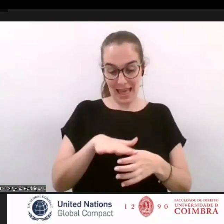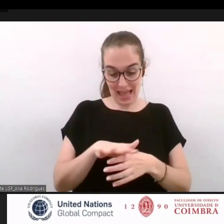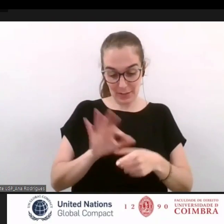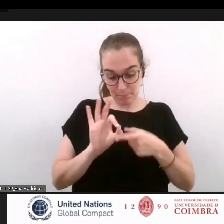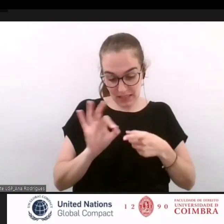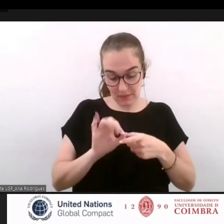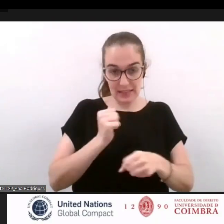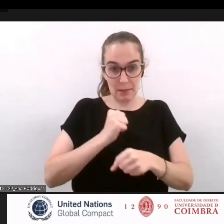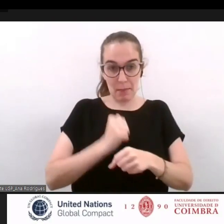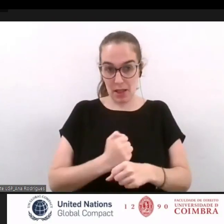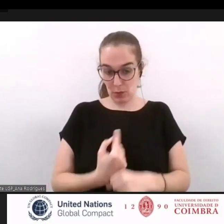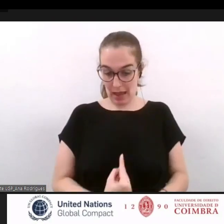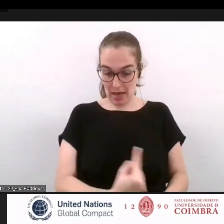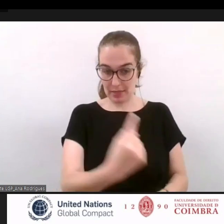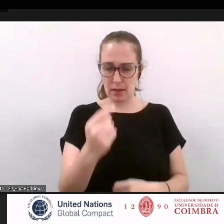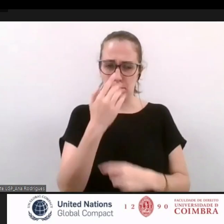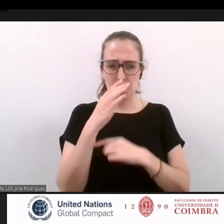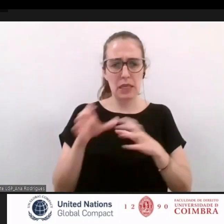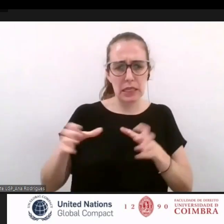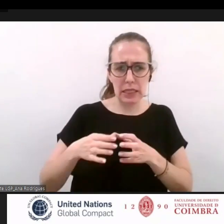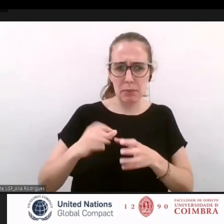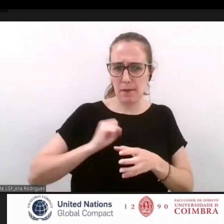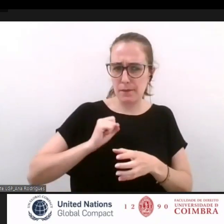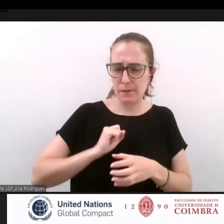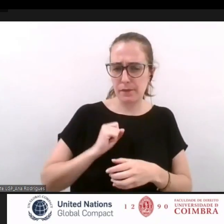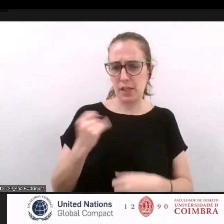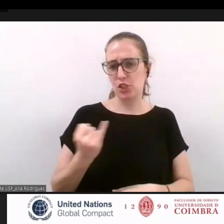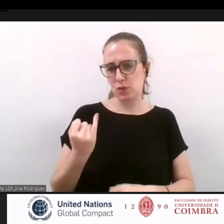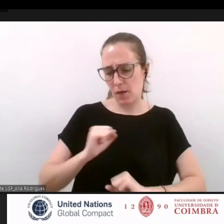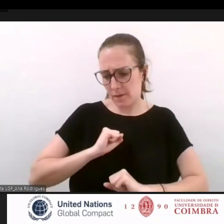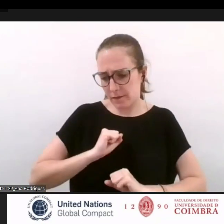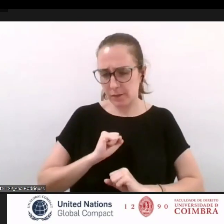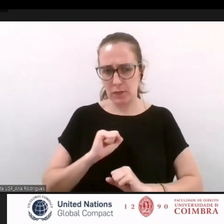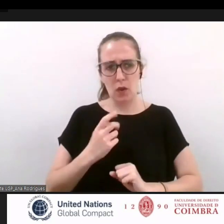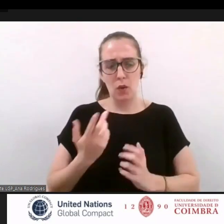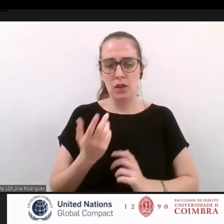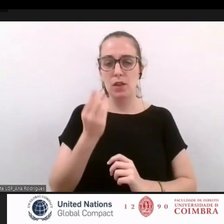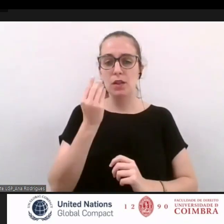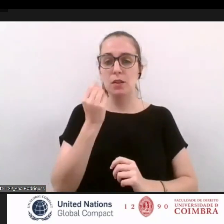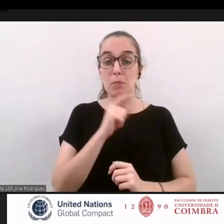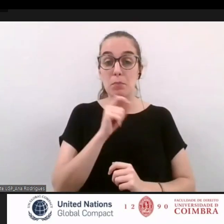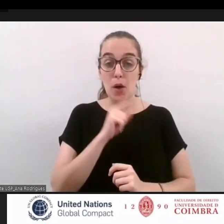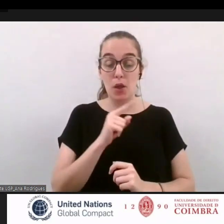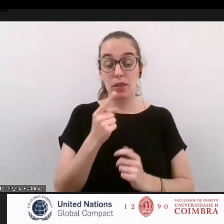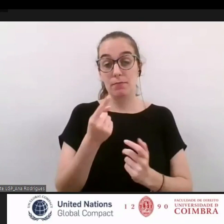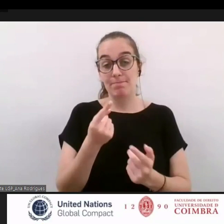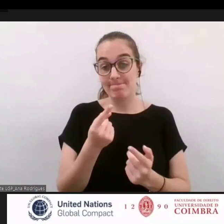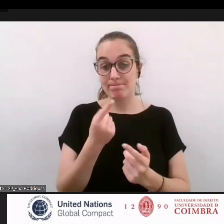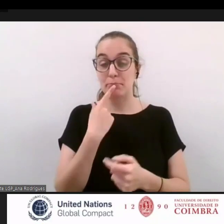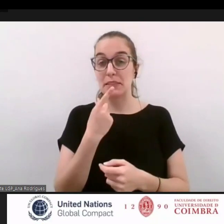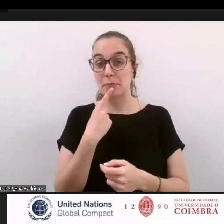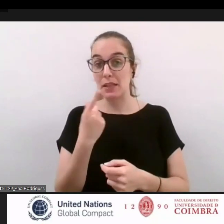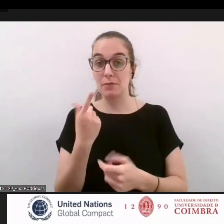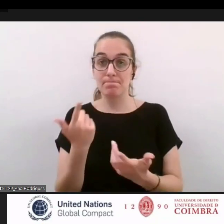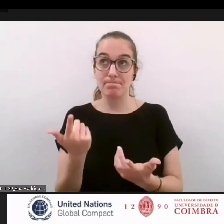de trabalho, na sua unidade, na sua equipa, na instituição como um todo, foi adotado a nível da agenda ou de que